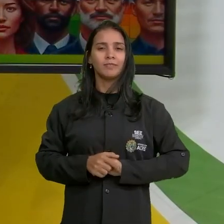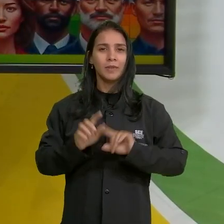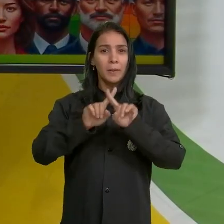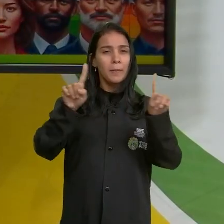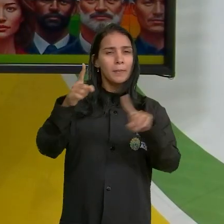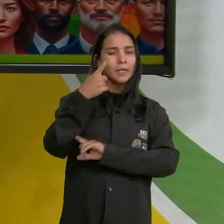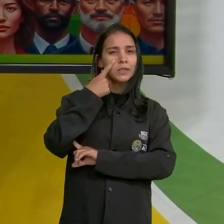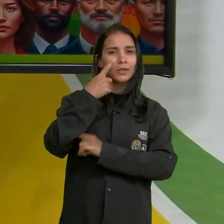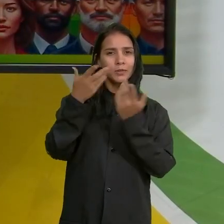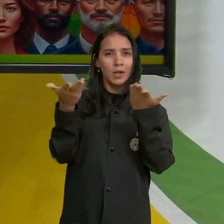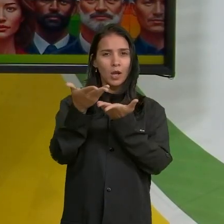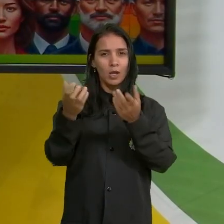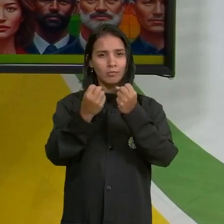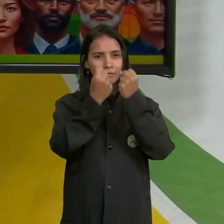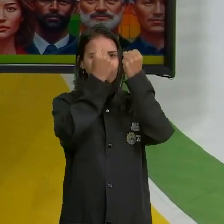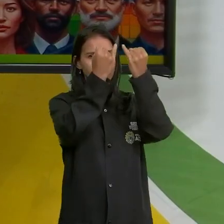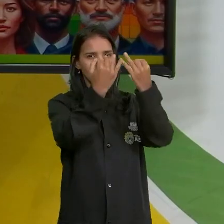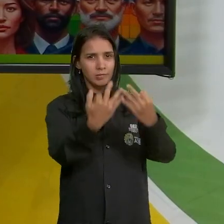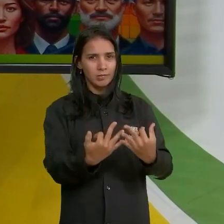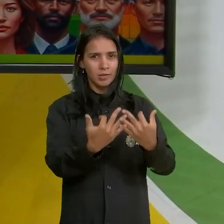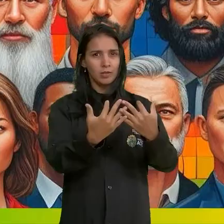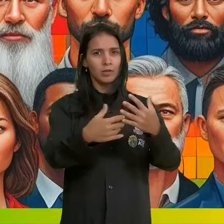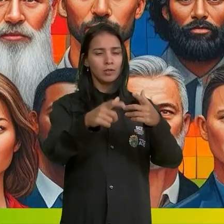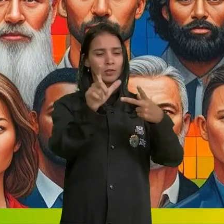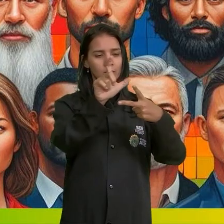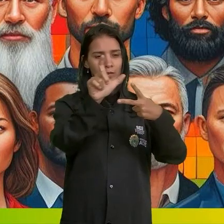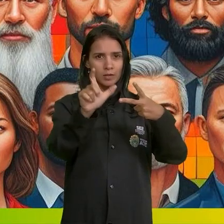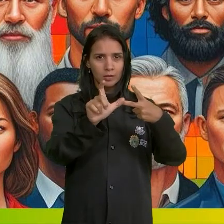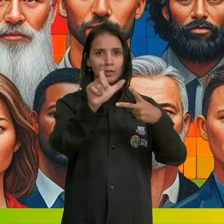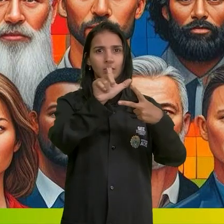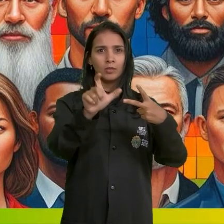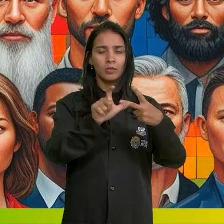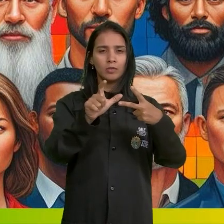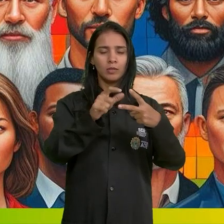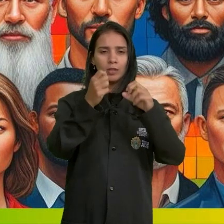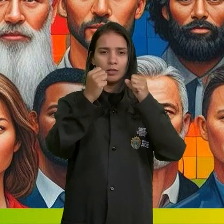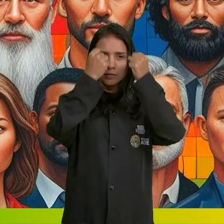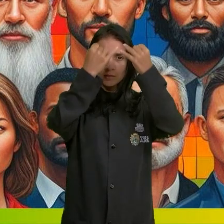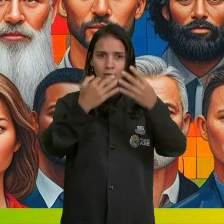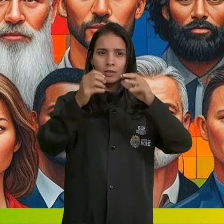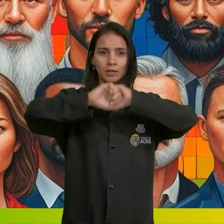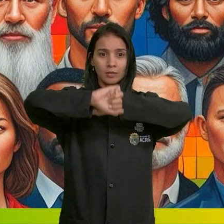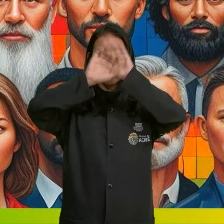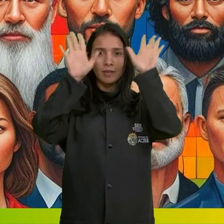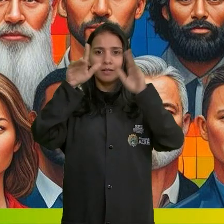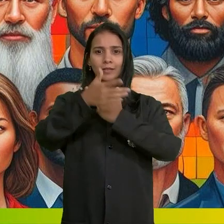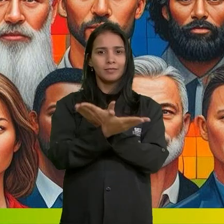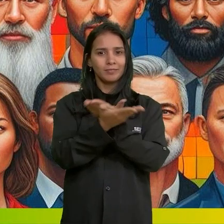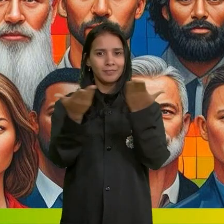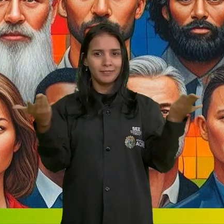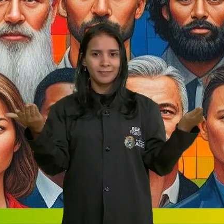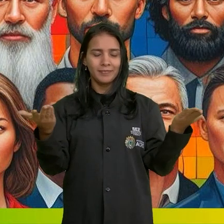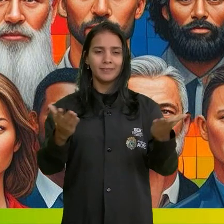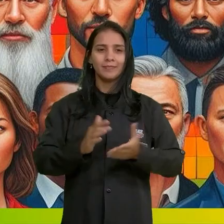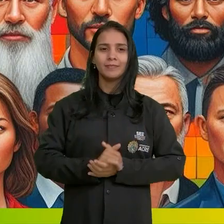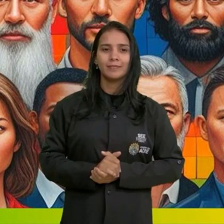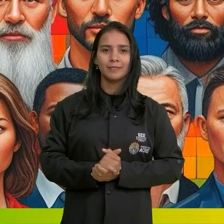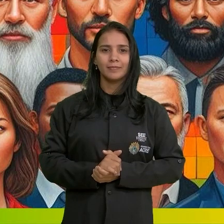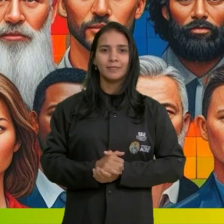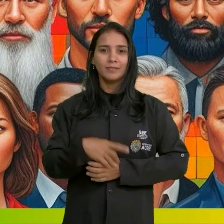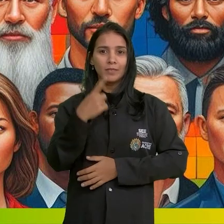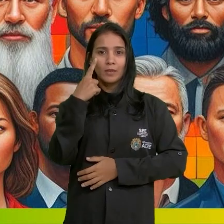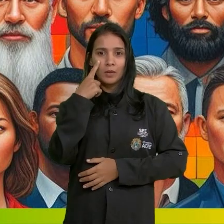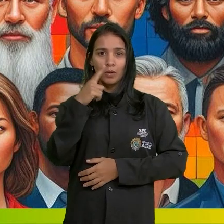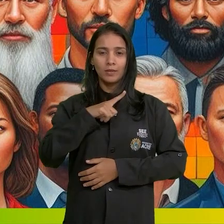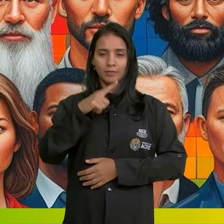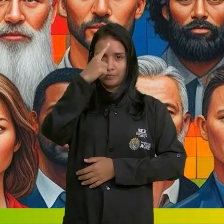desses termos de forma separada. Vamos visualizar novamente. Vocês podem observar, nós temos